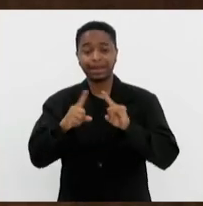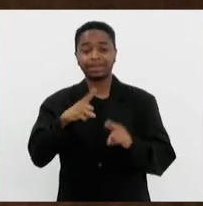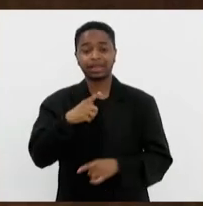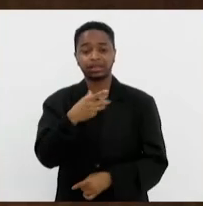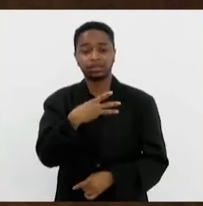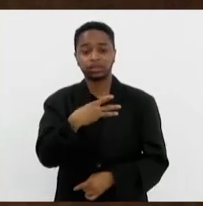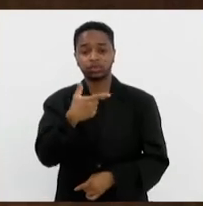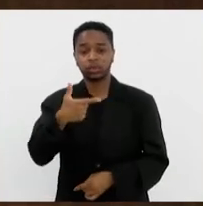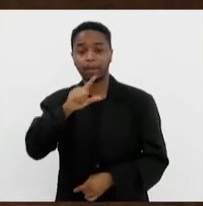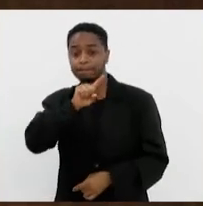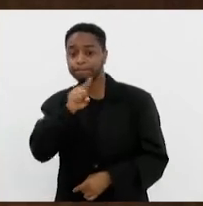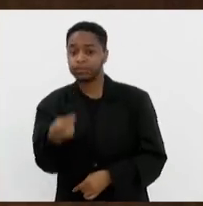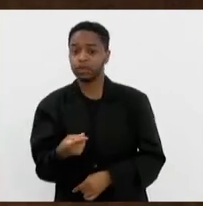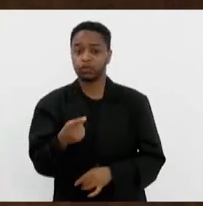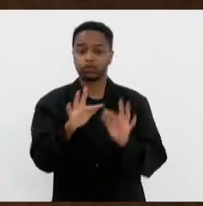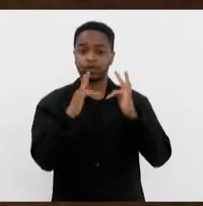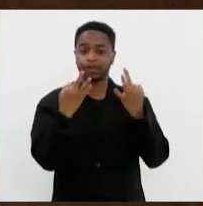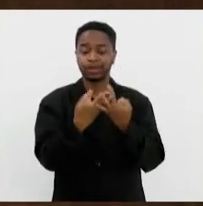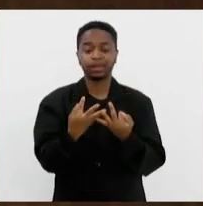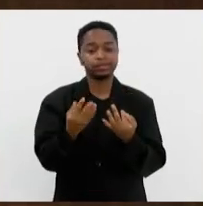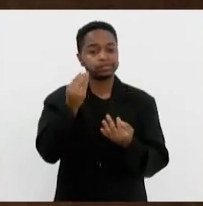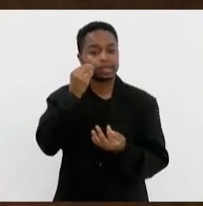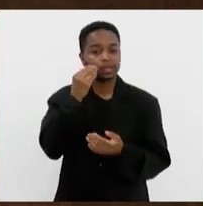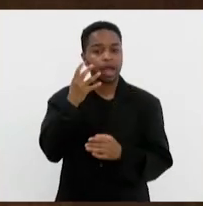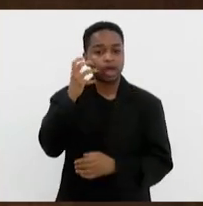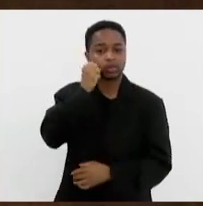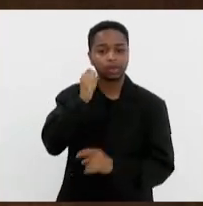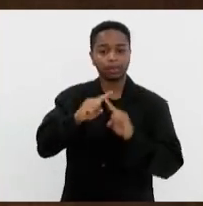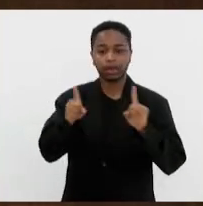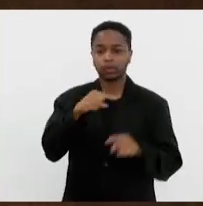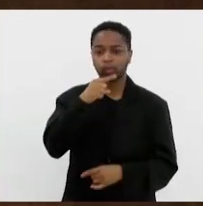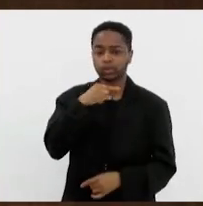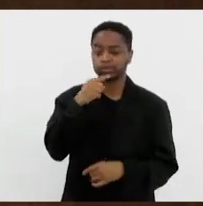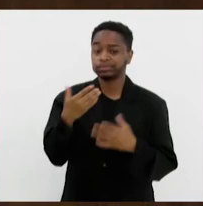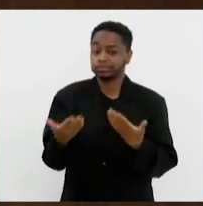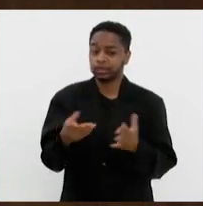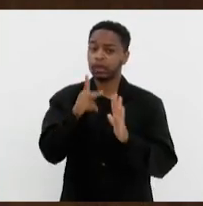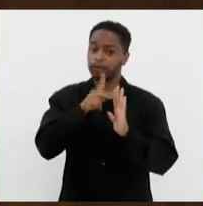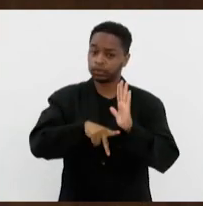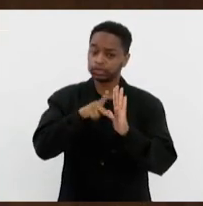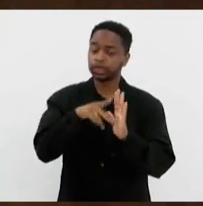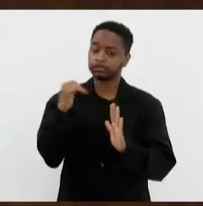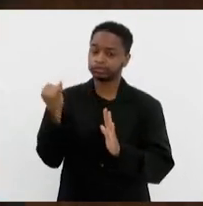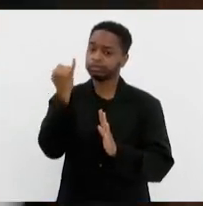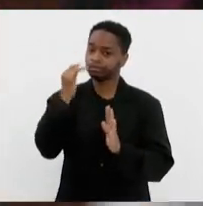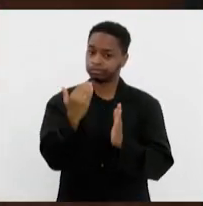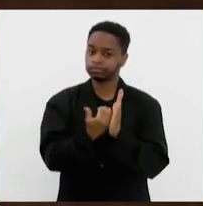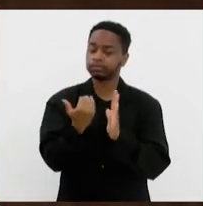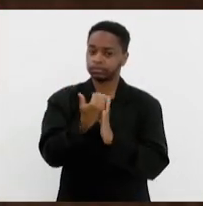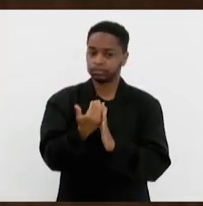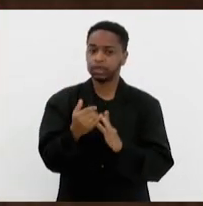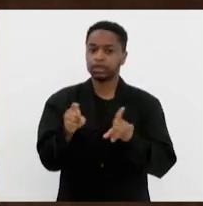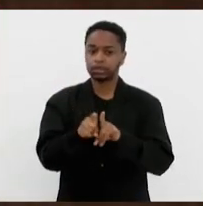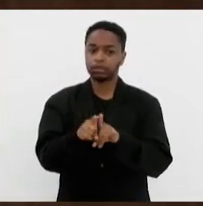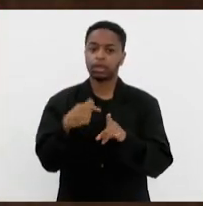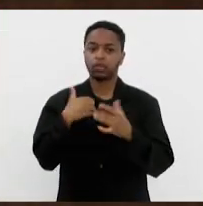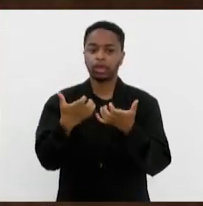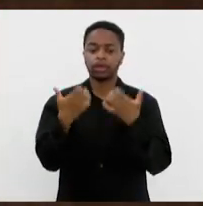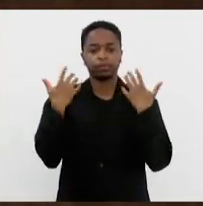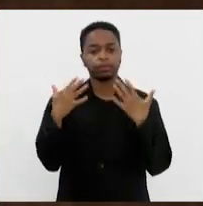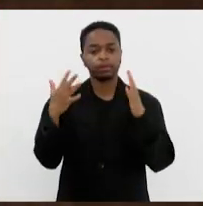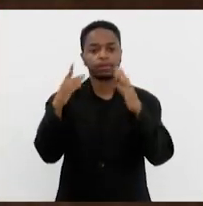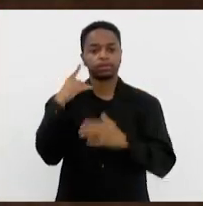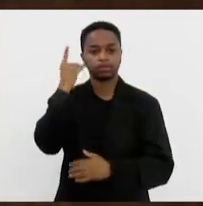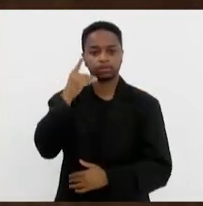mil pessoas querendo adoção e não conseguem. Então, esse projeto é de suma importância. Queria parabenizar o